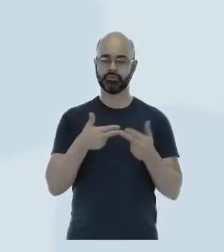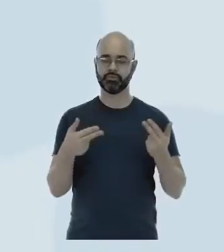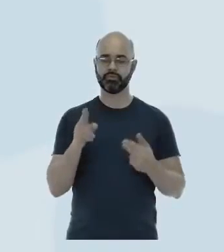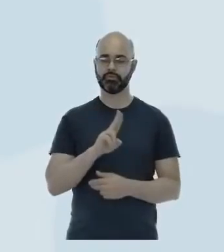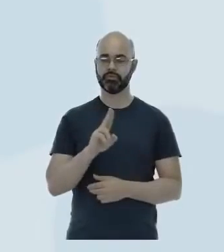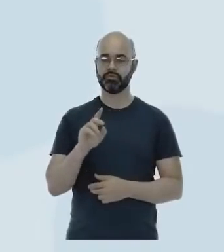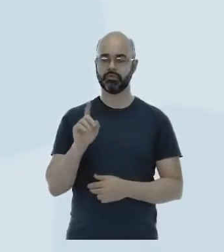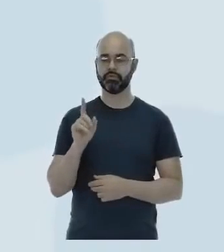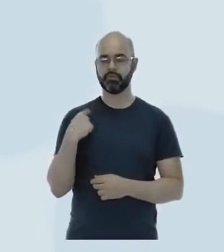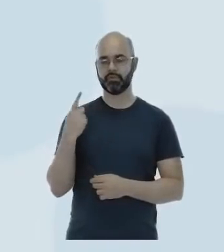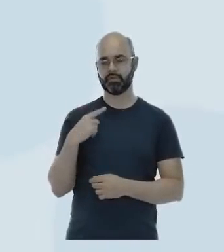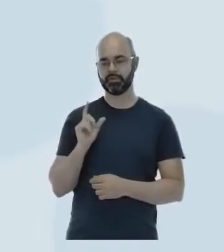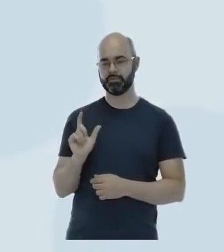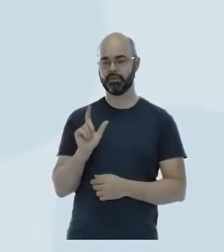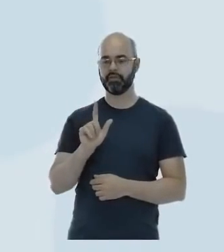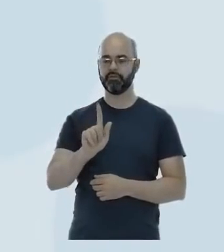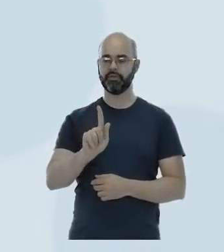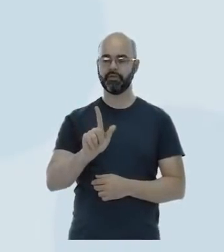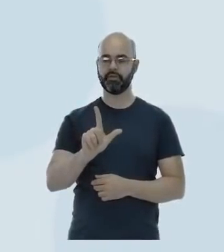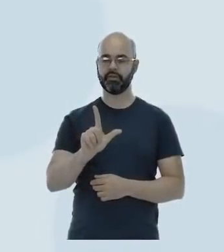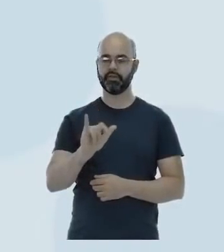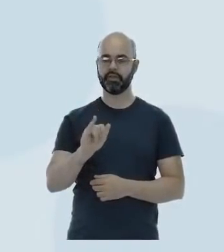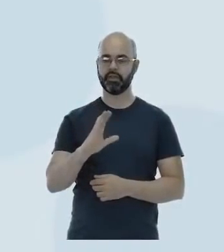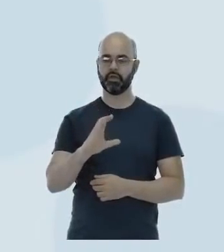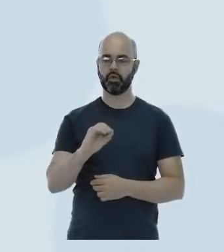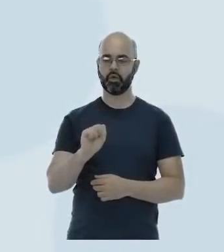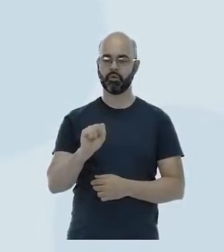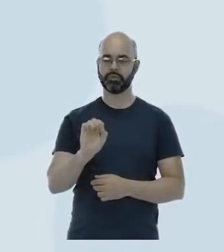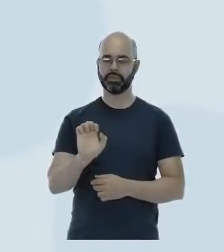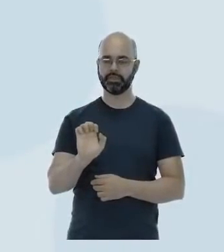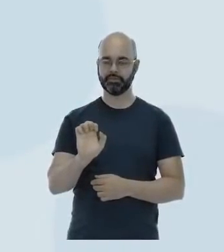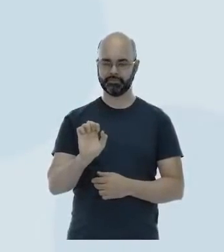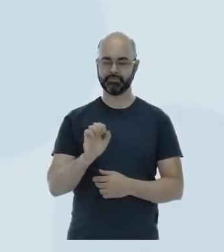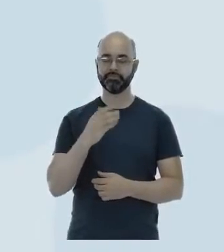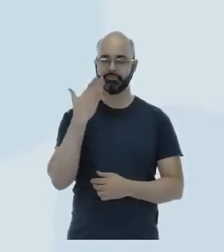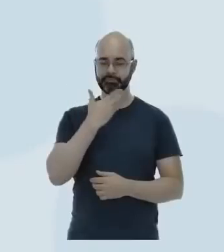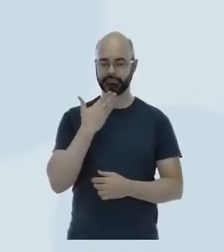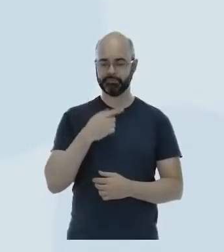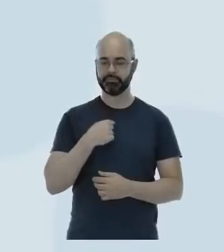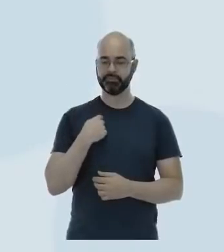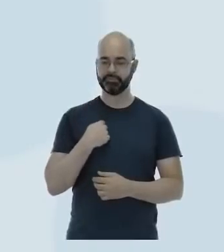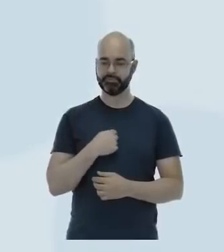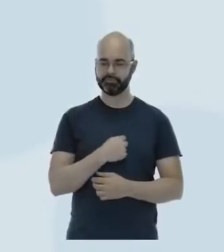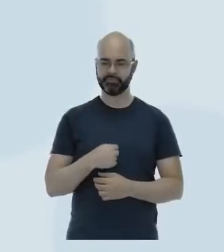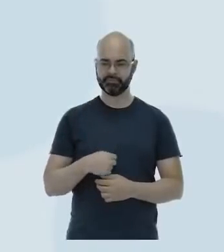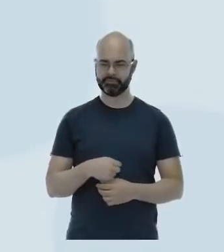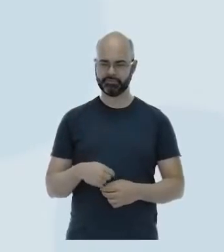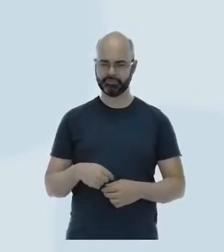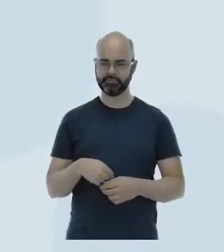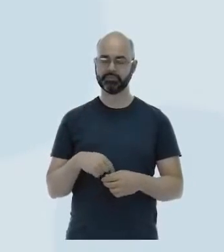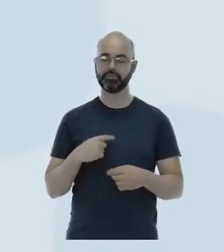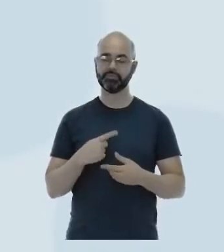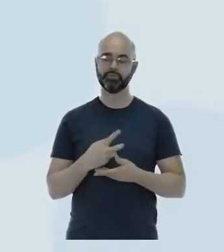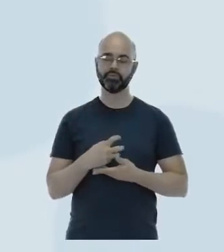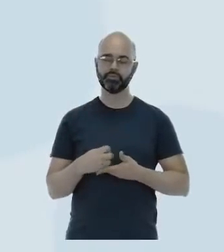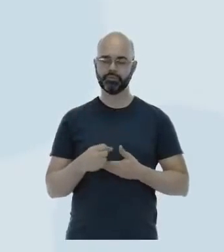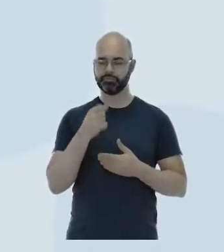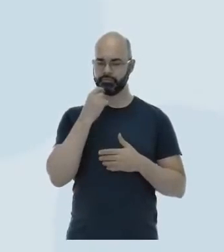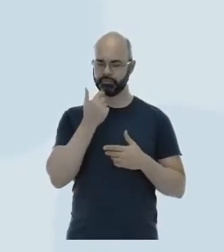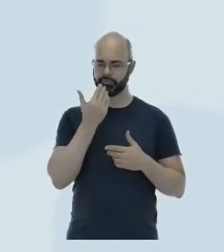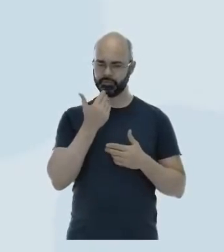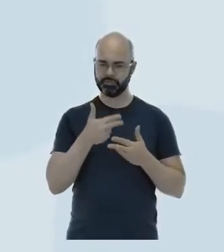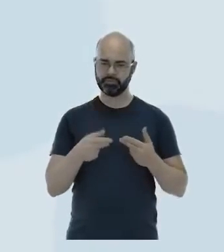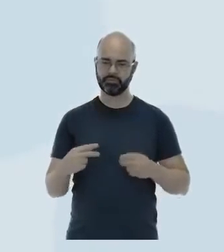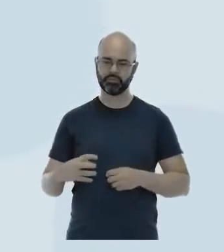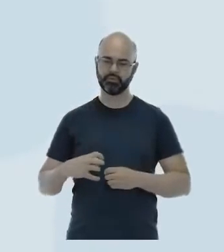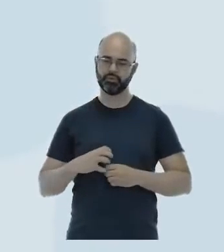glicose. Este açúcar, o sistema circulatório vai passar por aqui, o sangue vai pegar esse